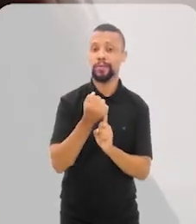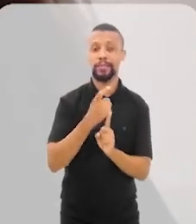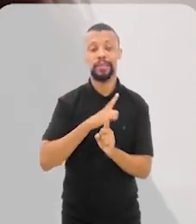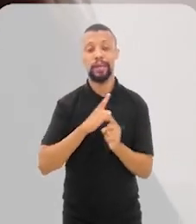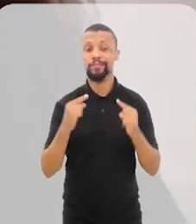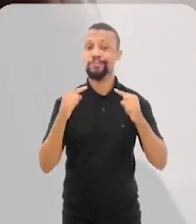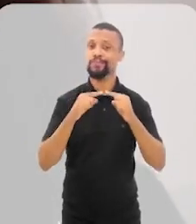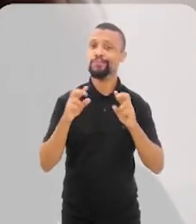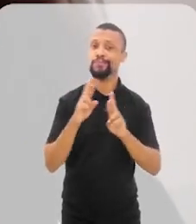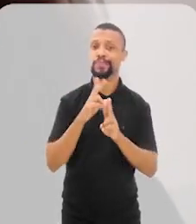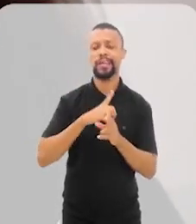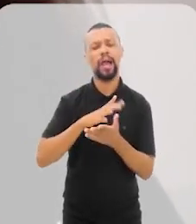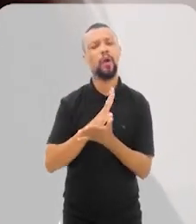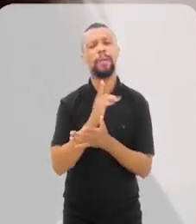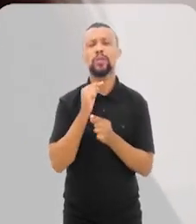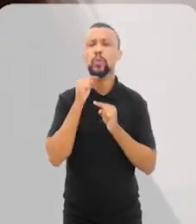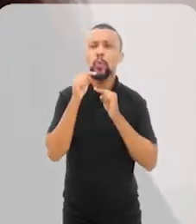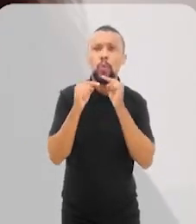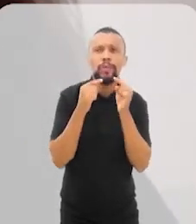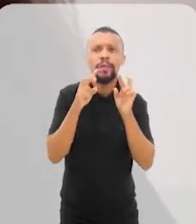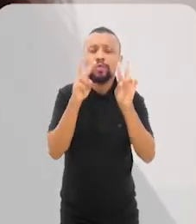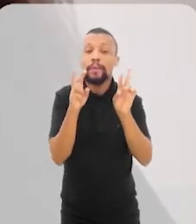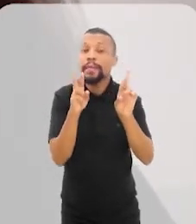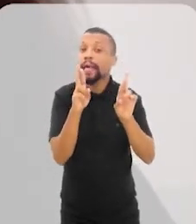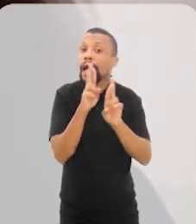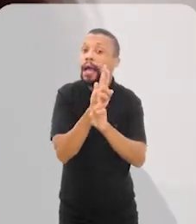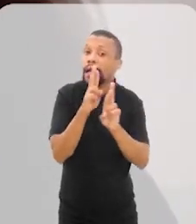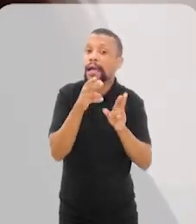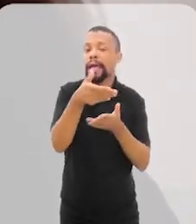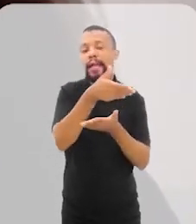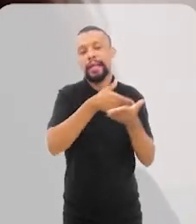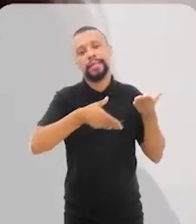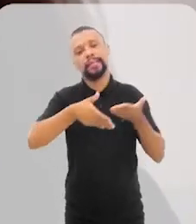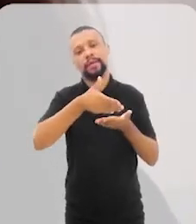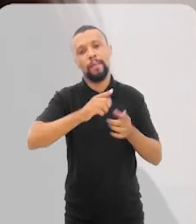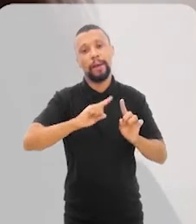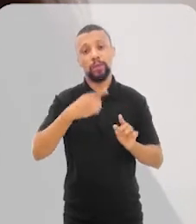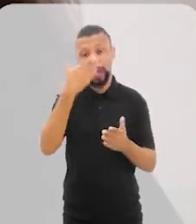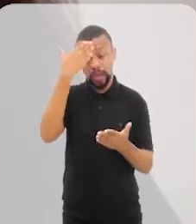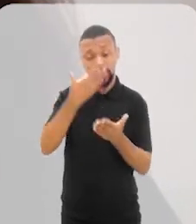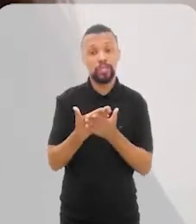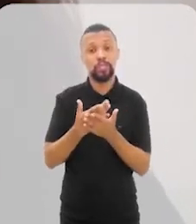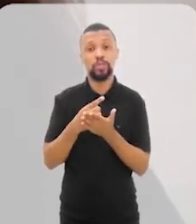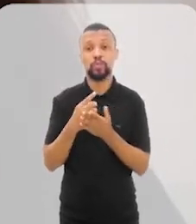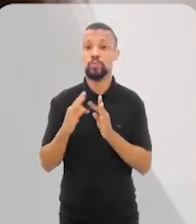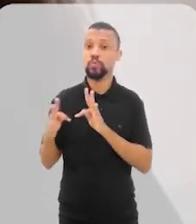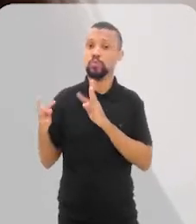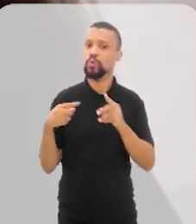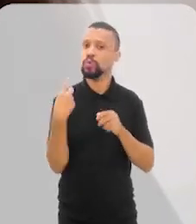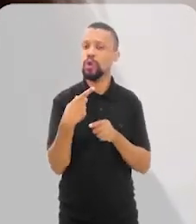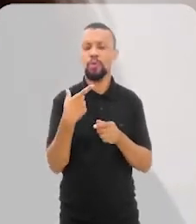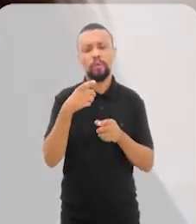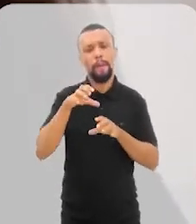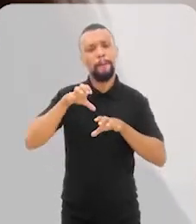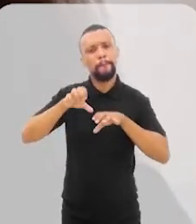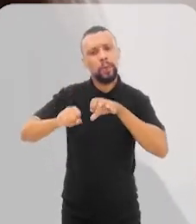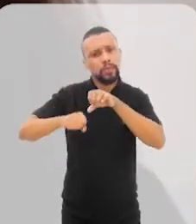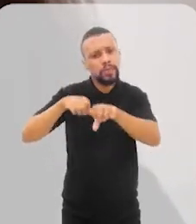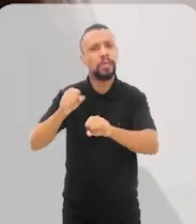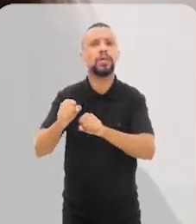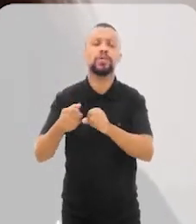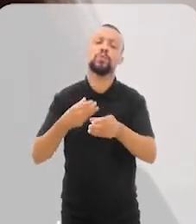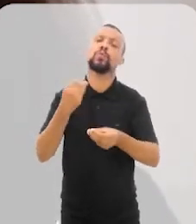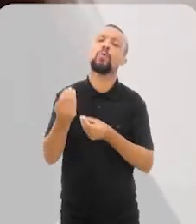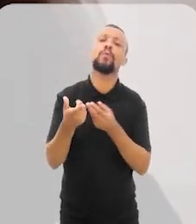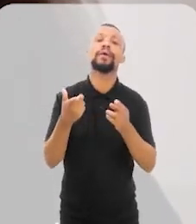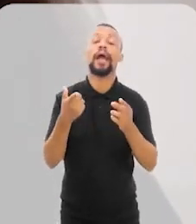existem alguns questionamentos a essa relação, mas a gente acredita que estamos todos buscando um objetivo muito parecido